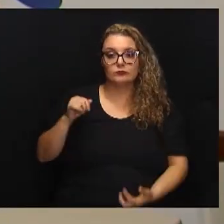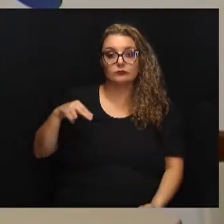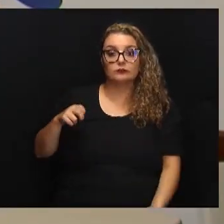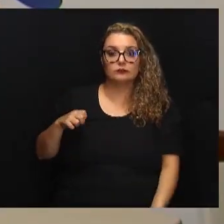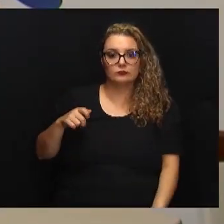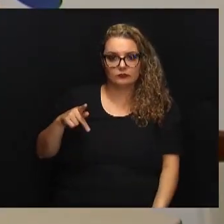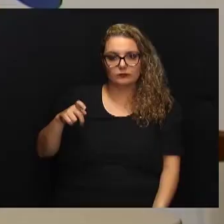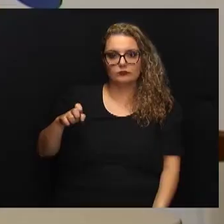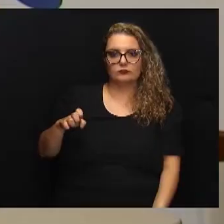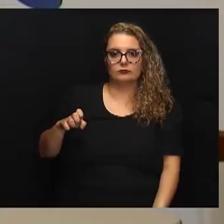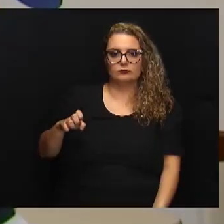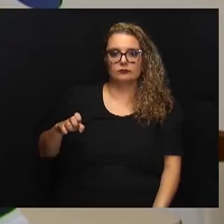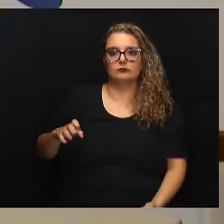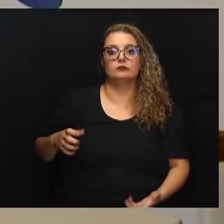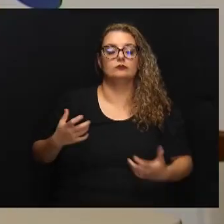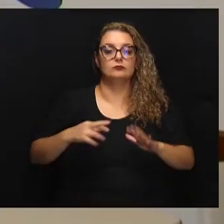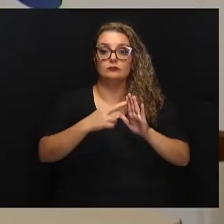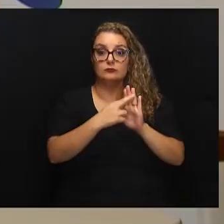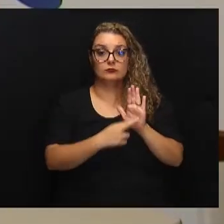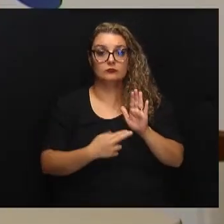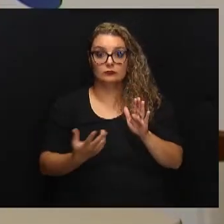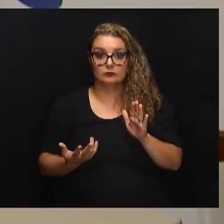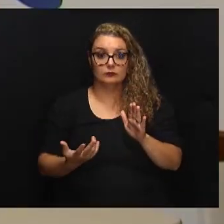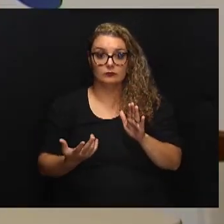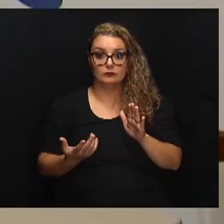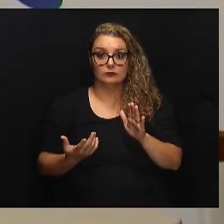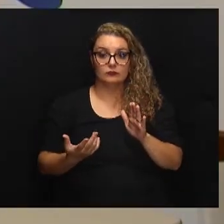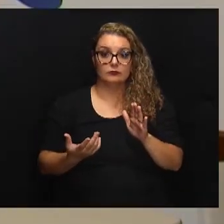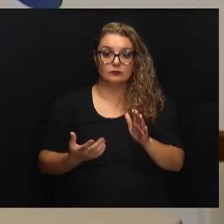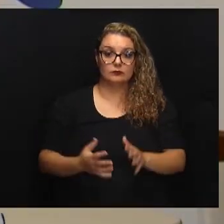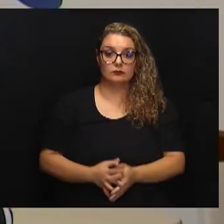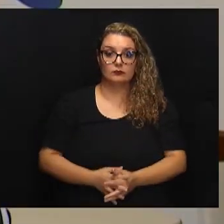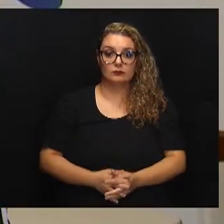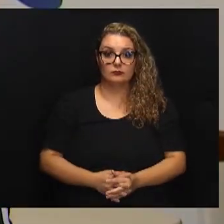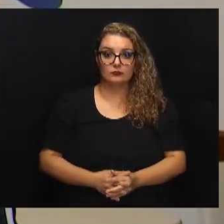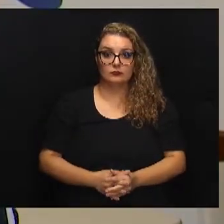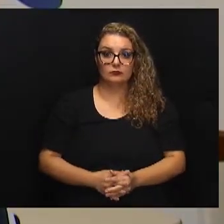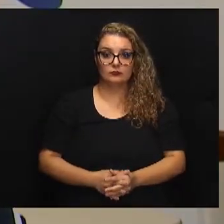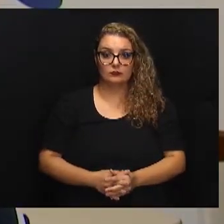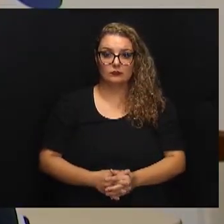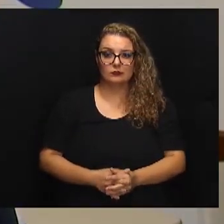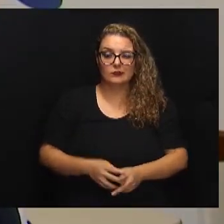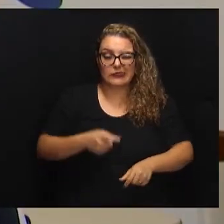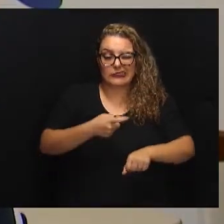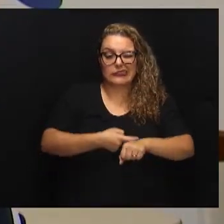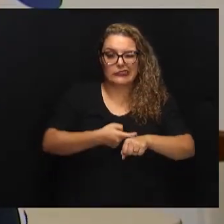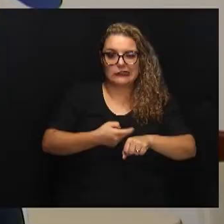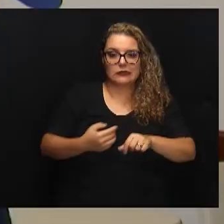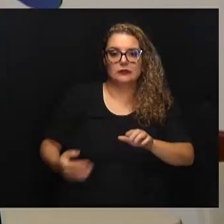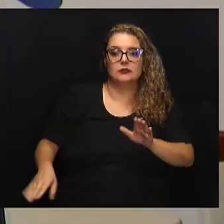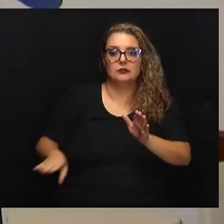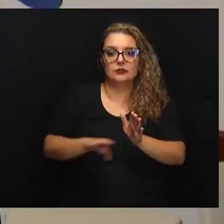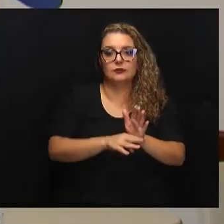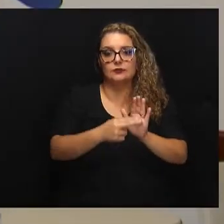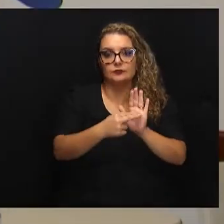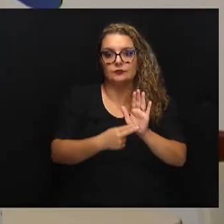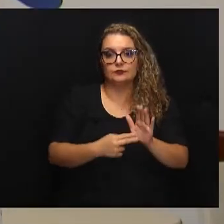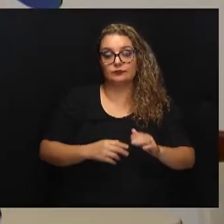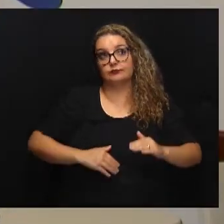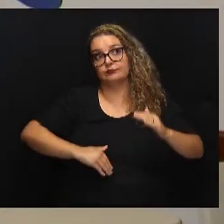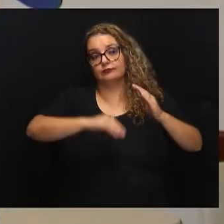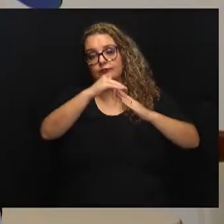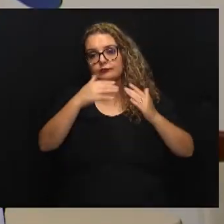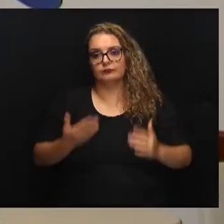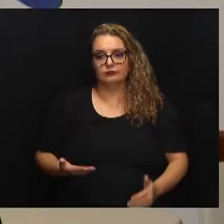tempo que ele não quer que essas redações super engessadas cheguem na nota máxima. Então, os